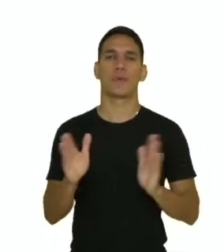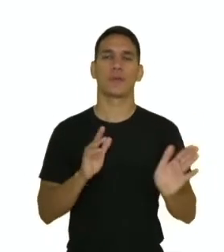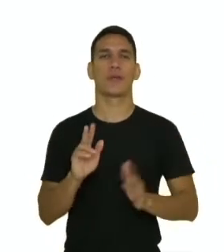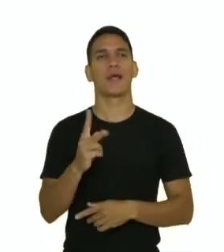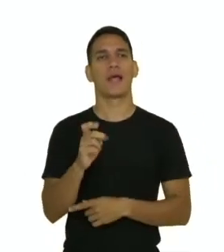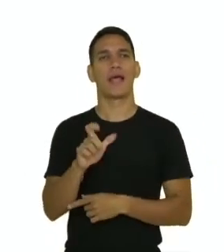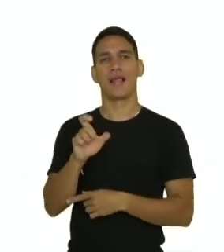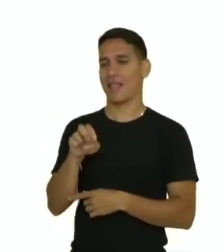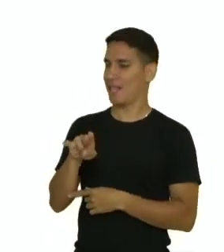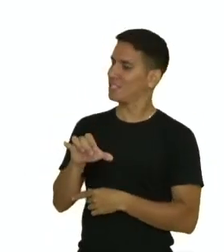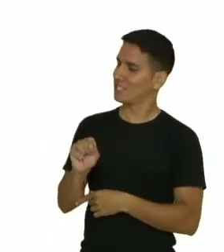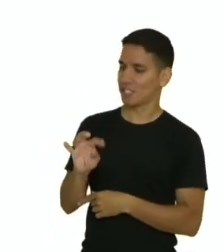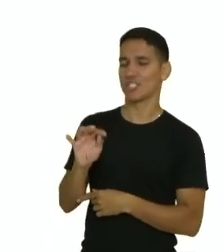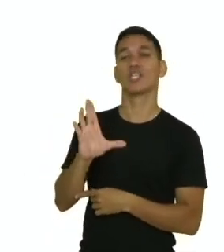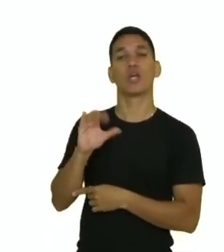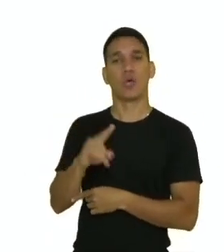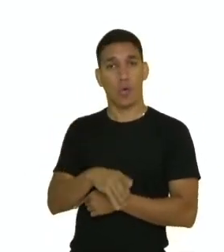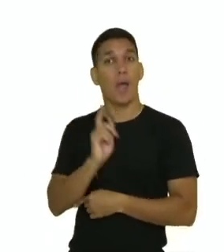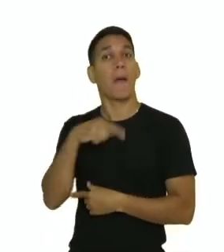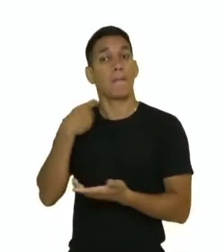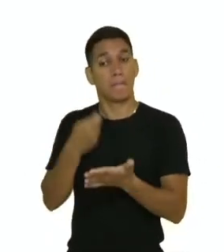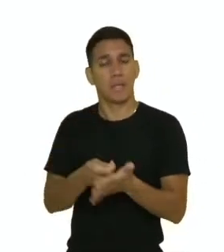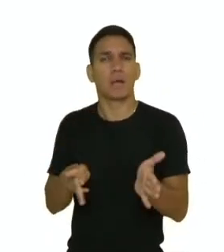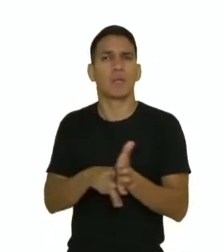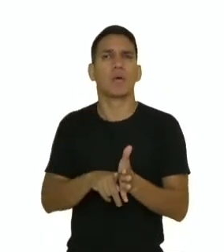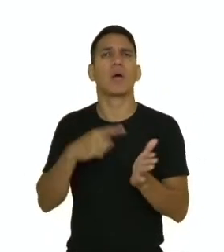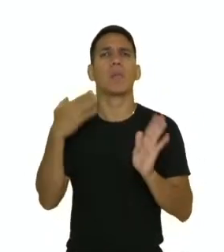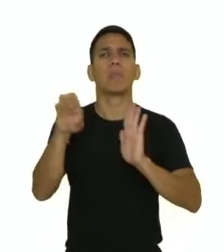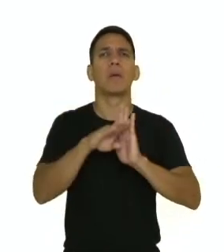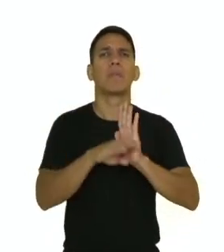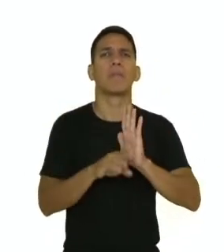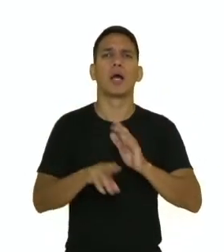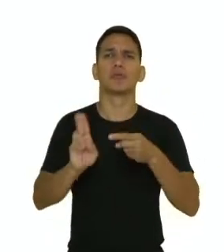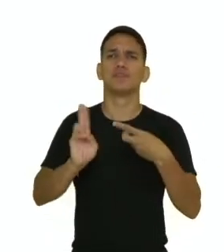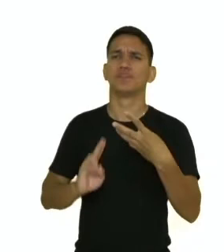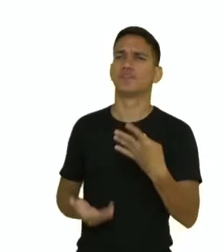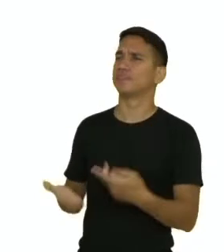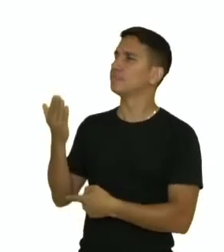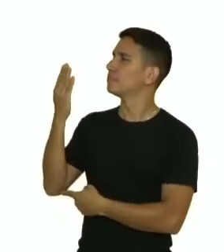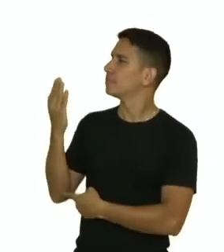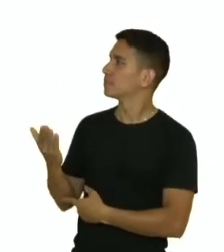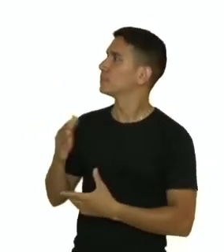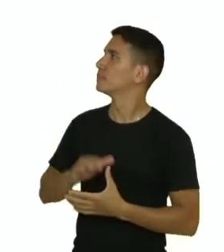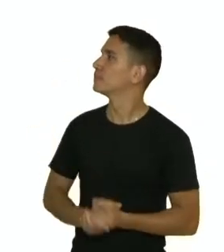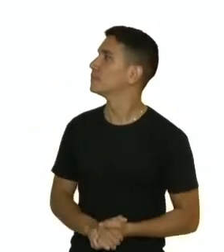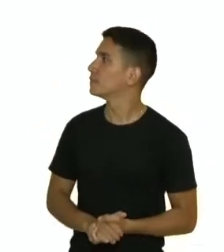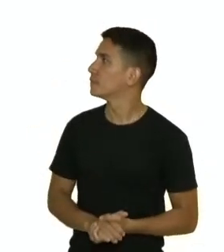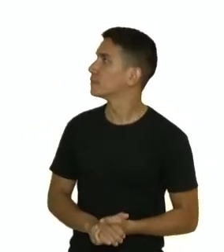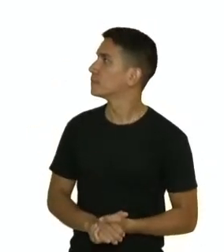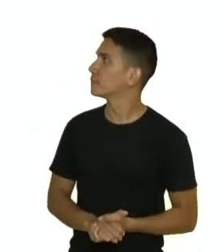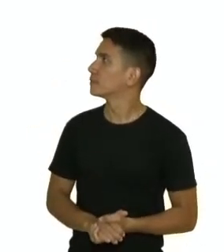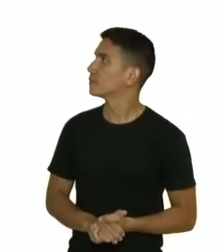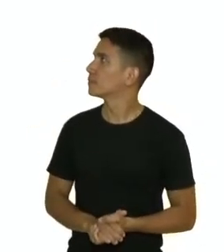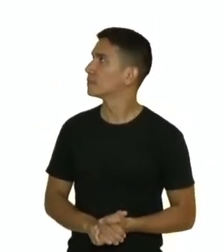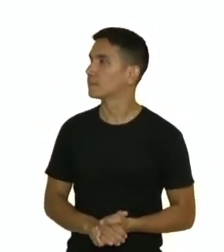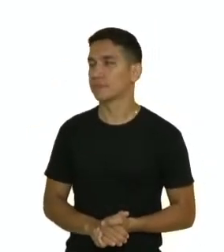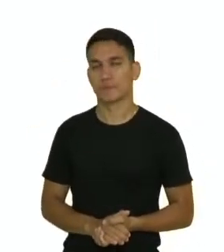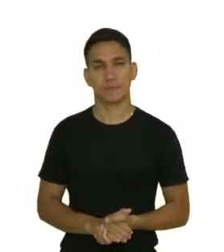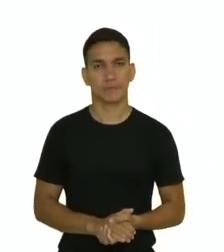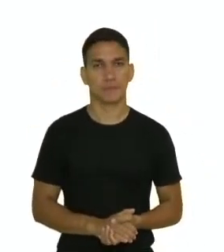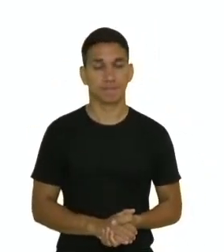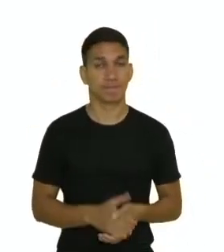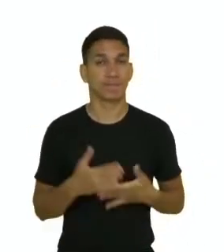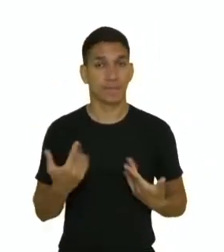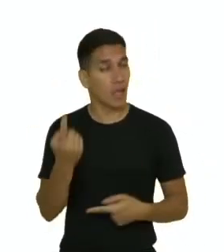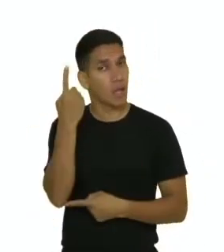Esse período foi marcado por grandes doutrinas como estoicismo, epicurismo, o ceticismo e o neoplatonismo.